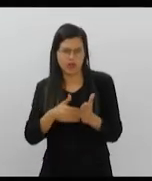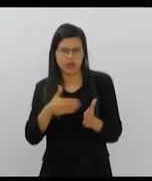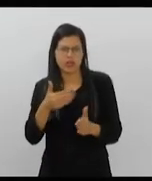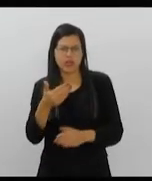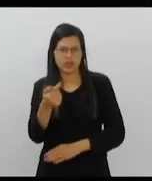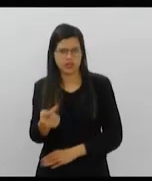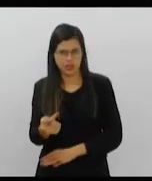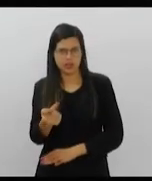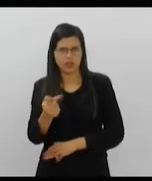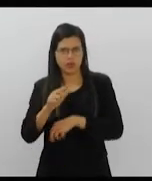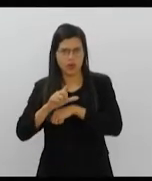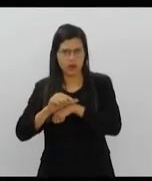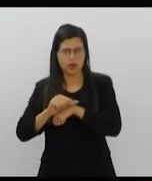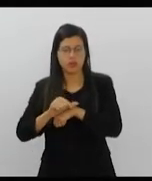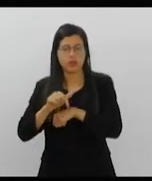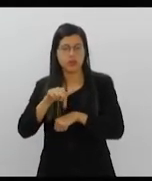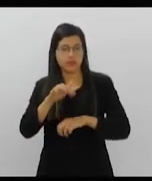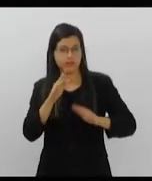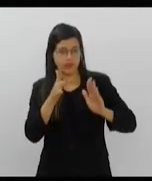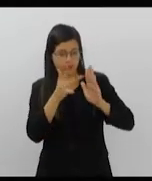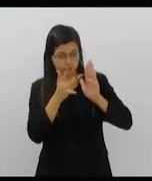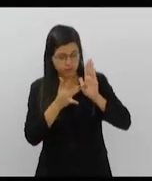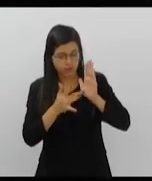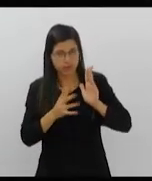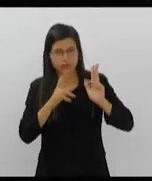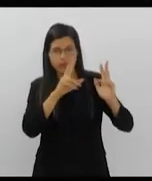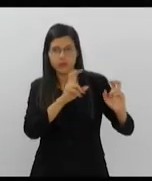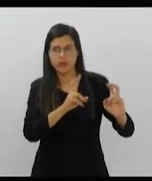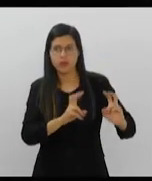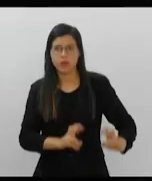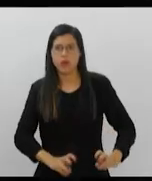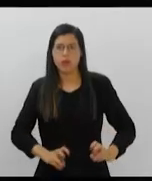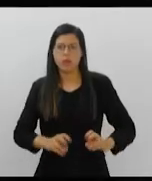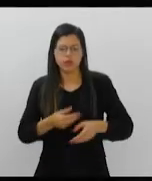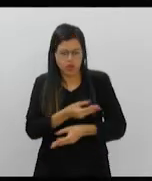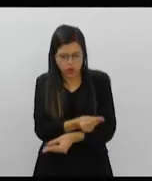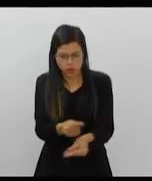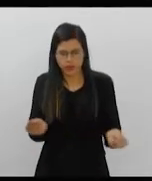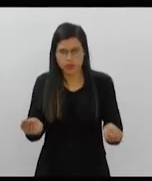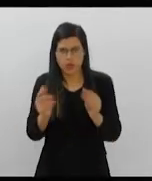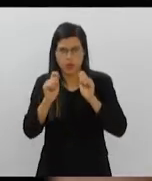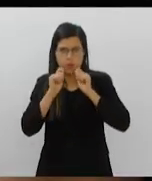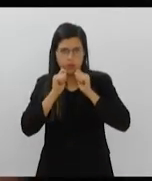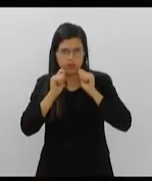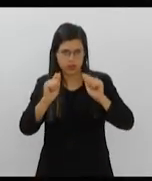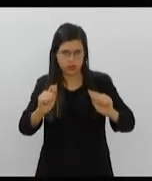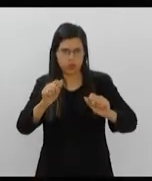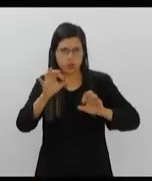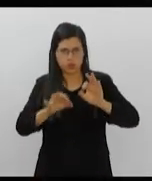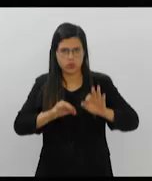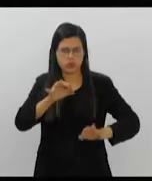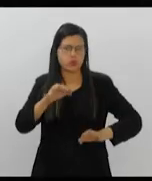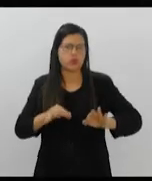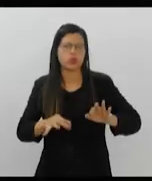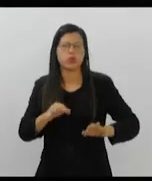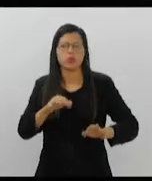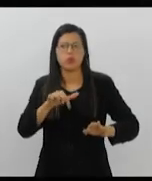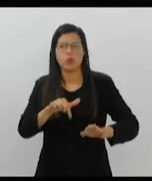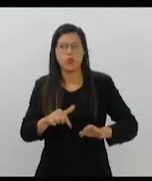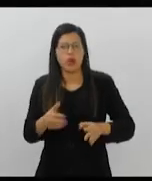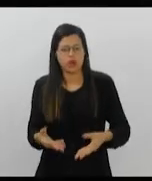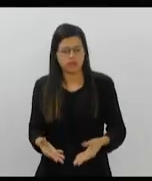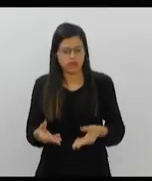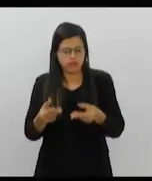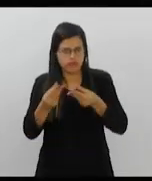Estas pautas eu distribuo pelos meus assessores jurídicos, que me